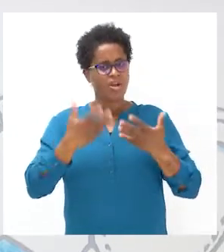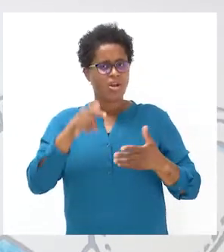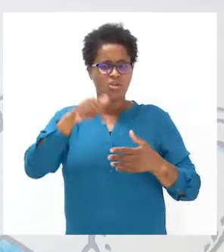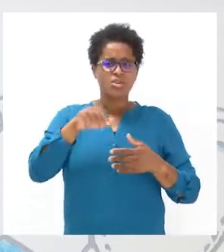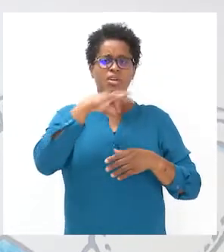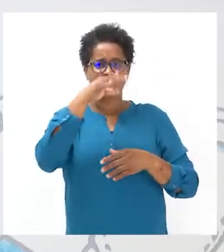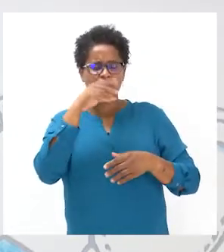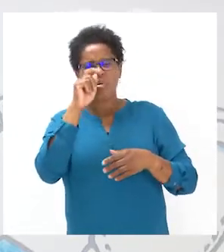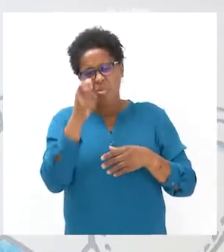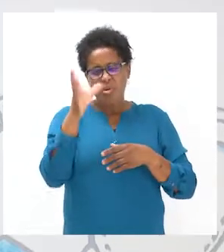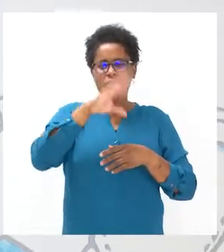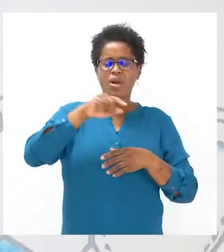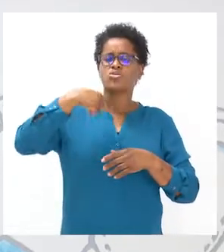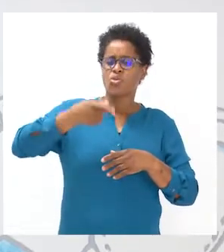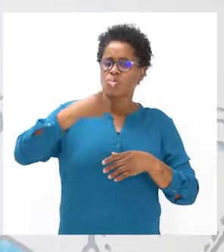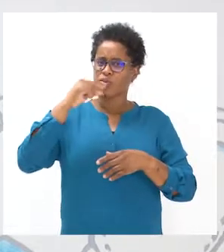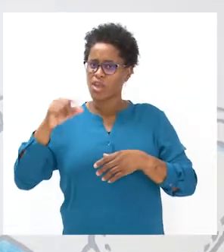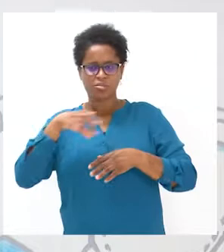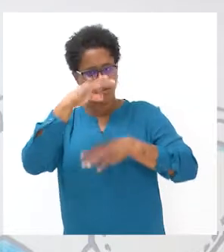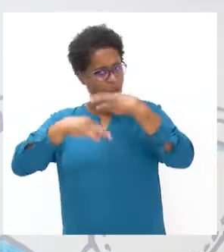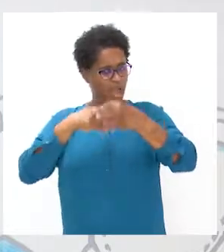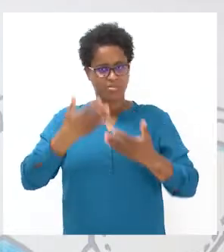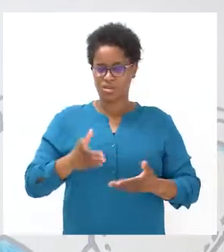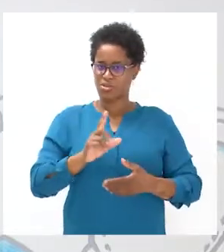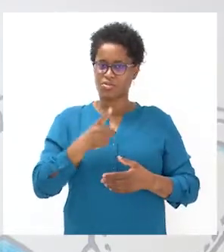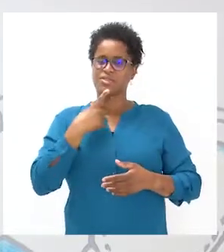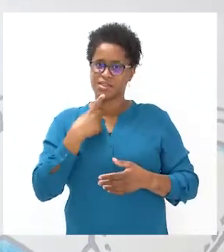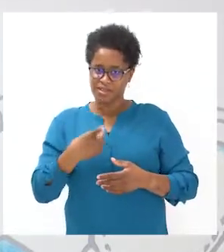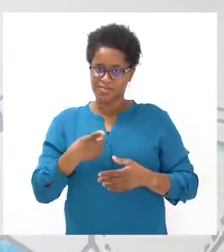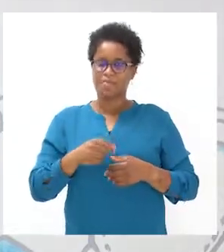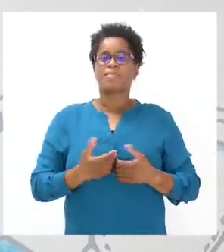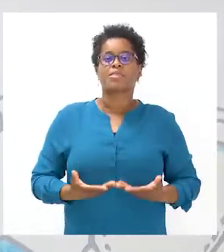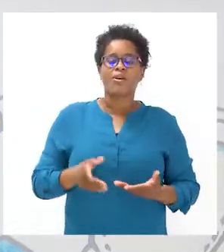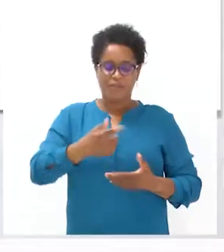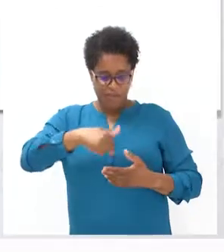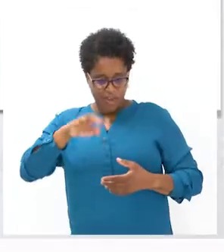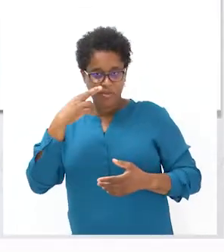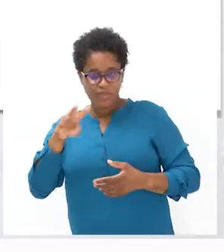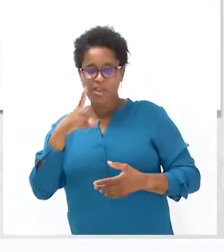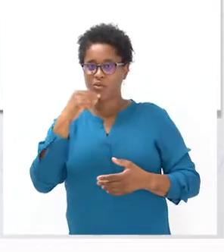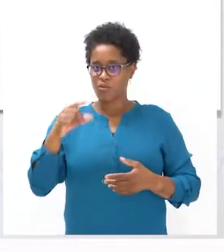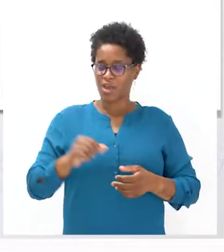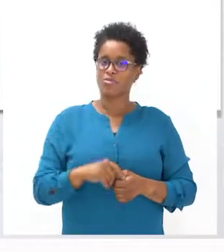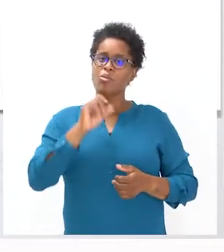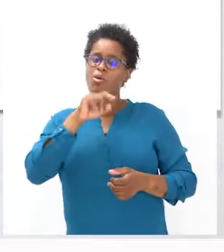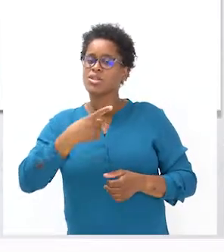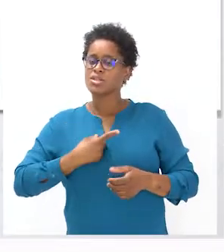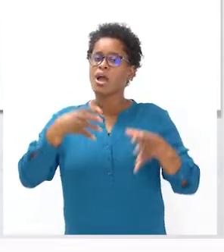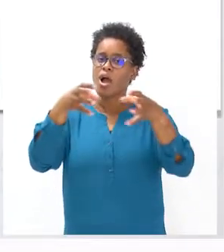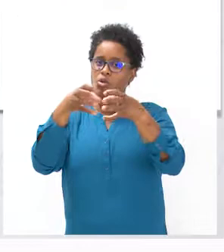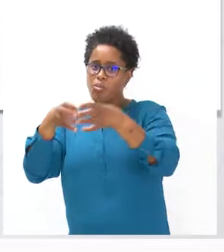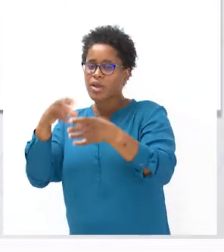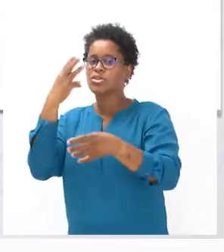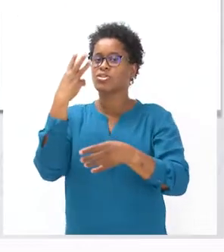bocadinho mais de outros verbos que nós não falamos ainda. Certo, então? Vamos ver que os verbos podem ser agrupados